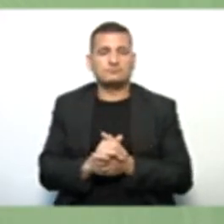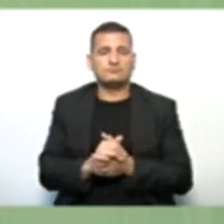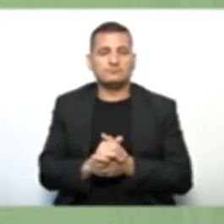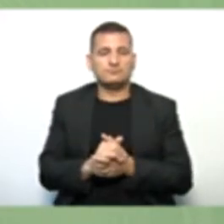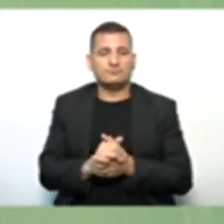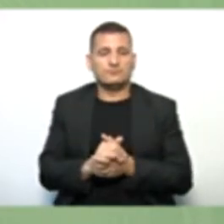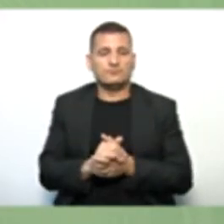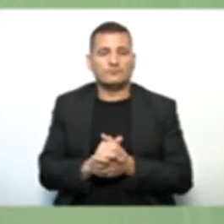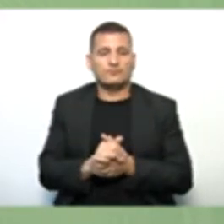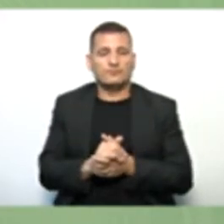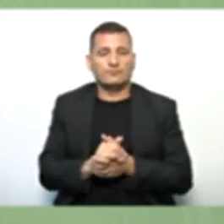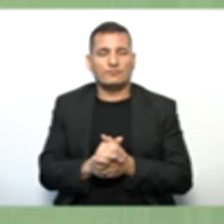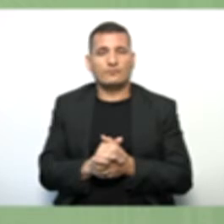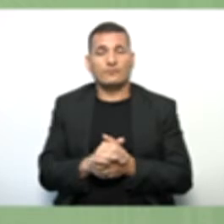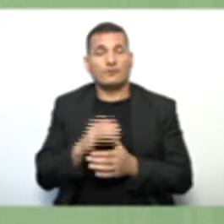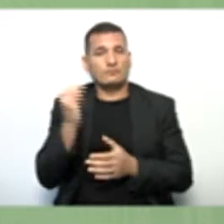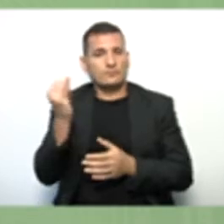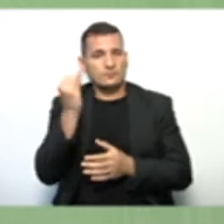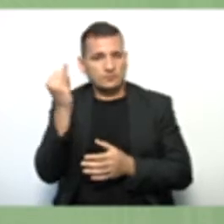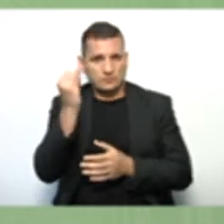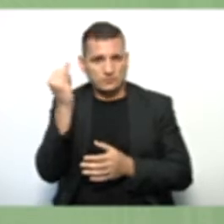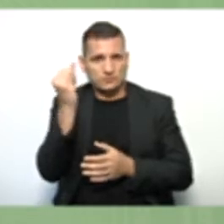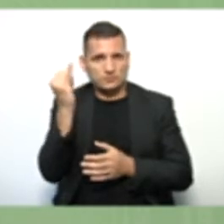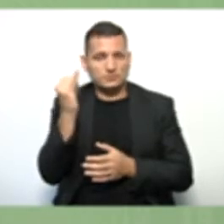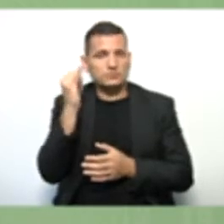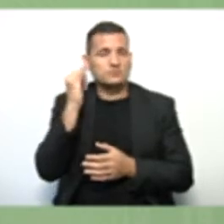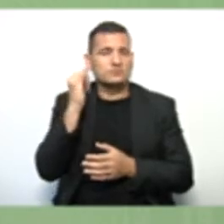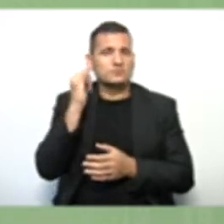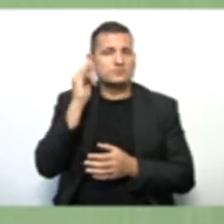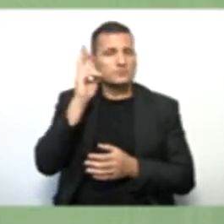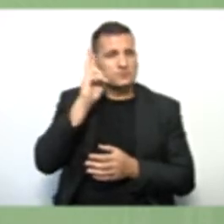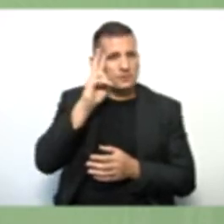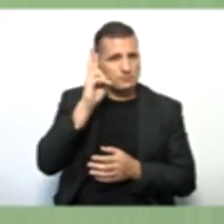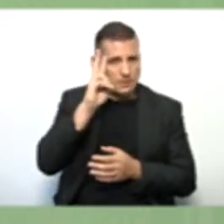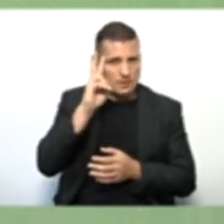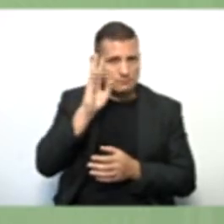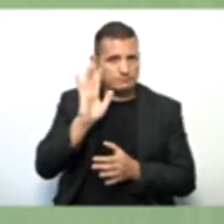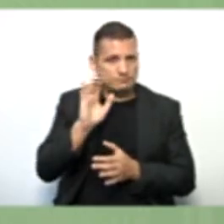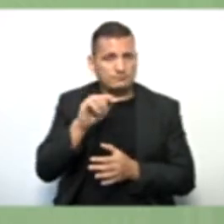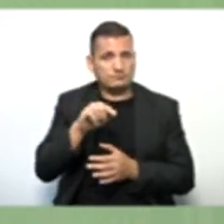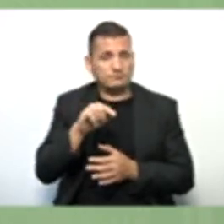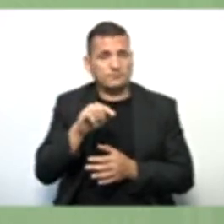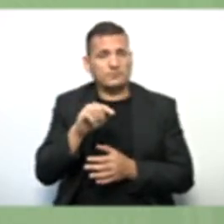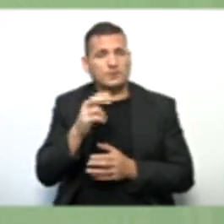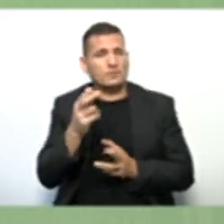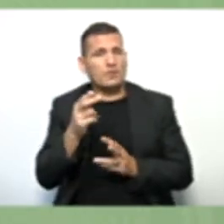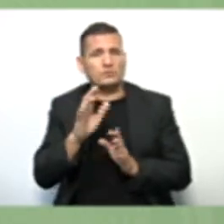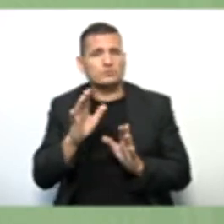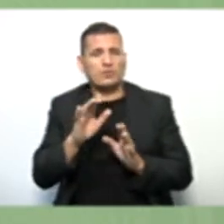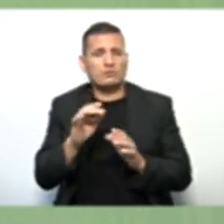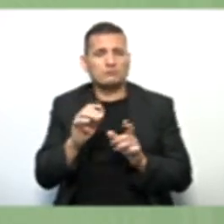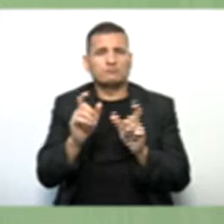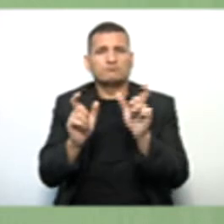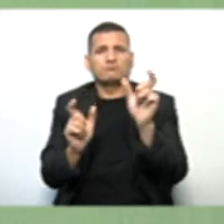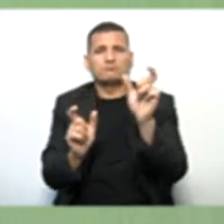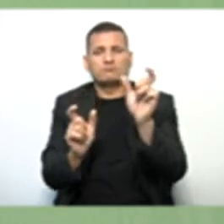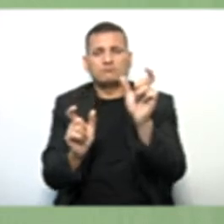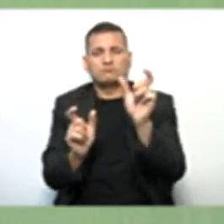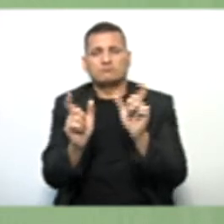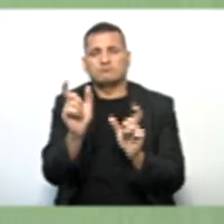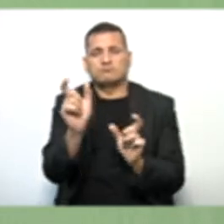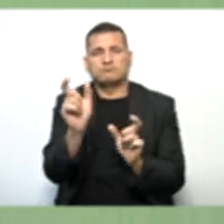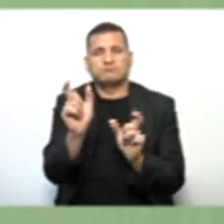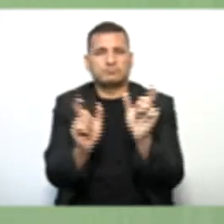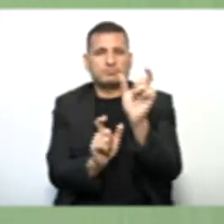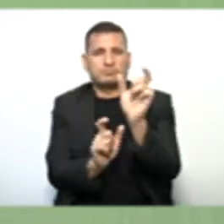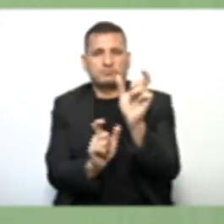fim, aqui o fim sim. É importante a gente ressaltar que isso aqui funciona praticamente como uma indentação, tá? Por isso que eu acho o Python muito parecido